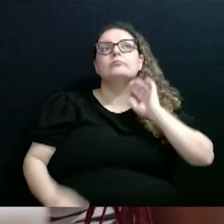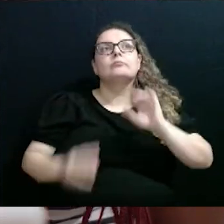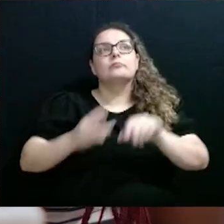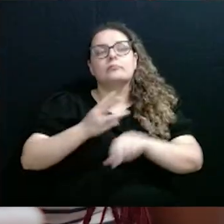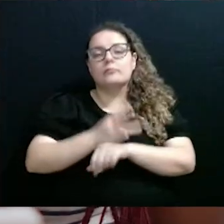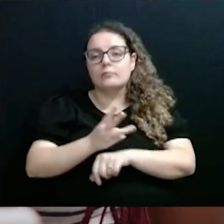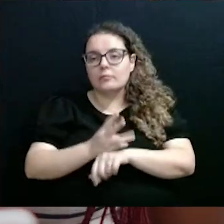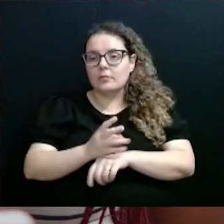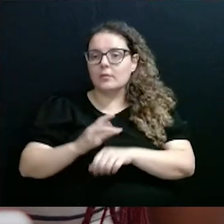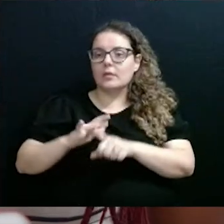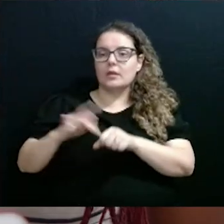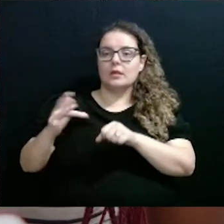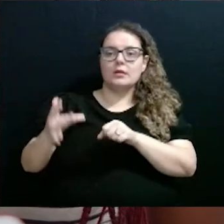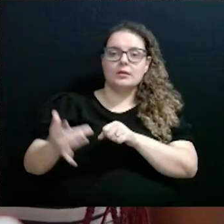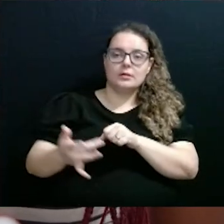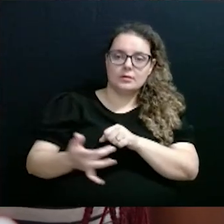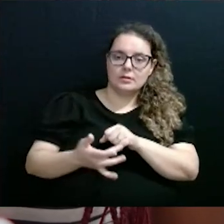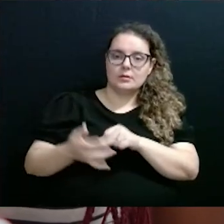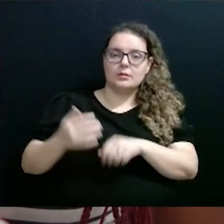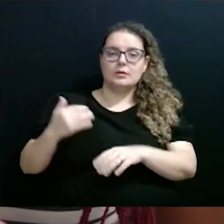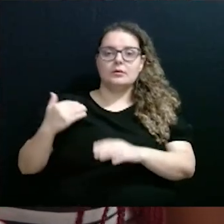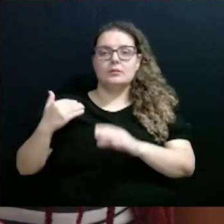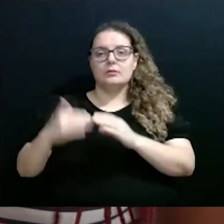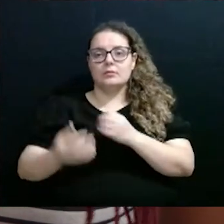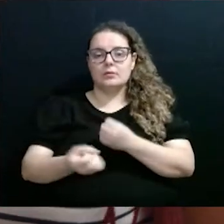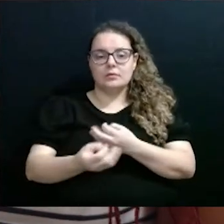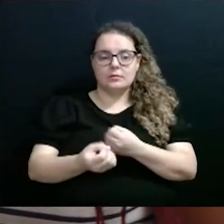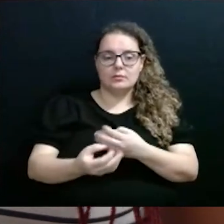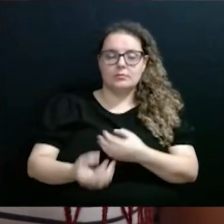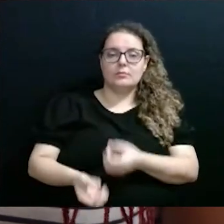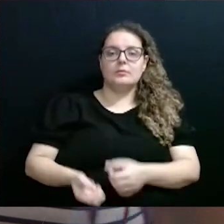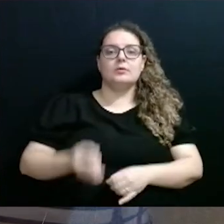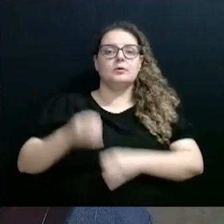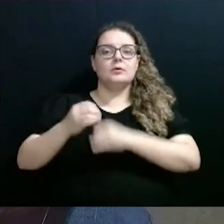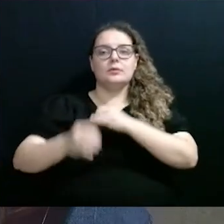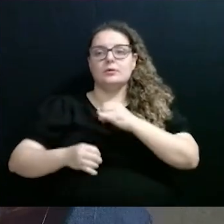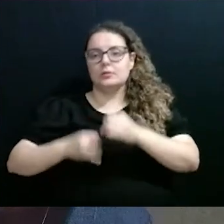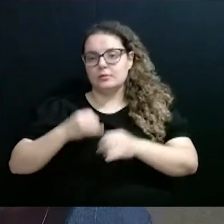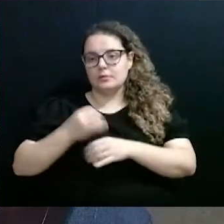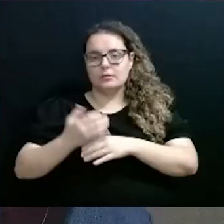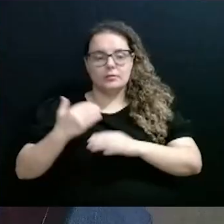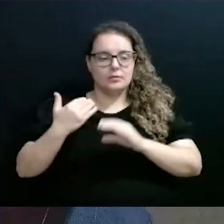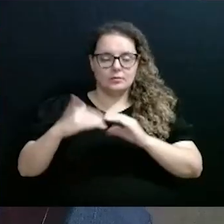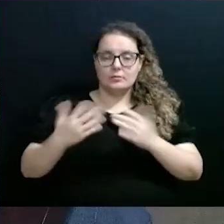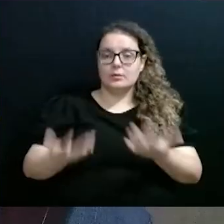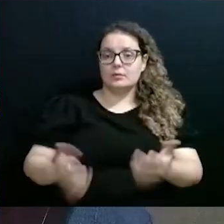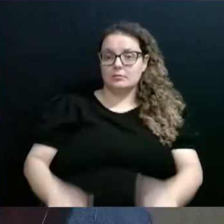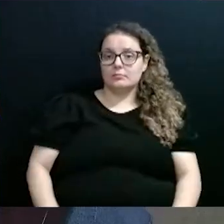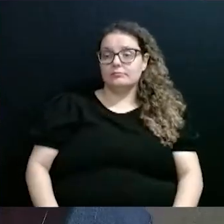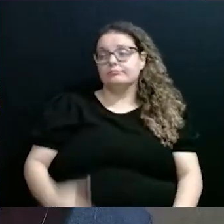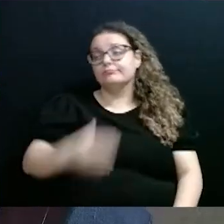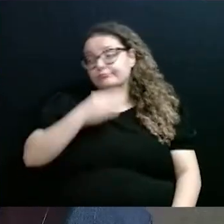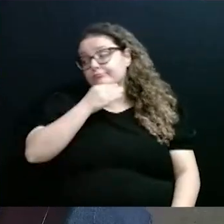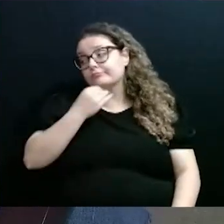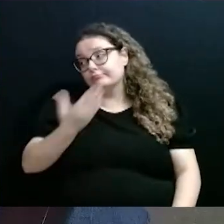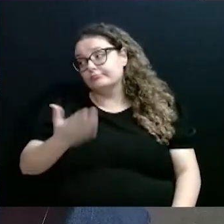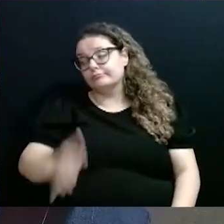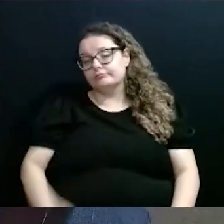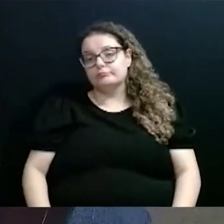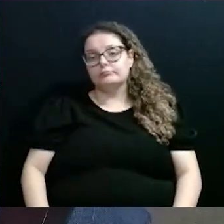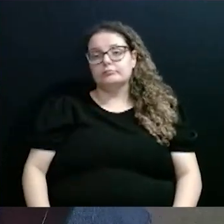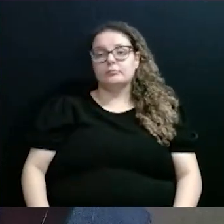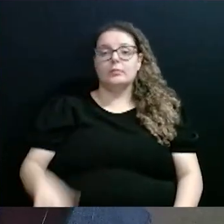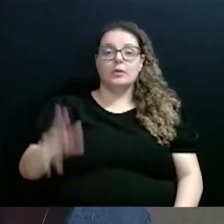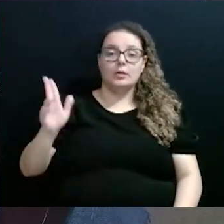buscarem redes sociais, mandarem informações por e-mail, e são informações fraudulentas. Então,